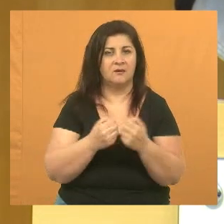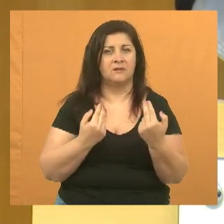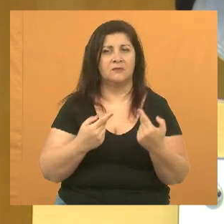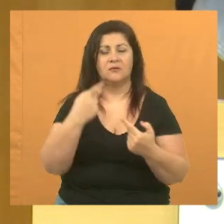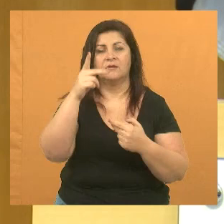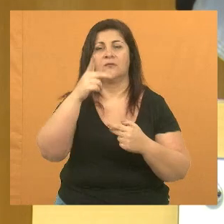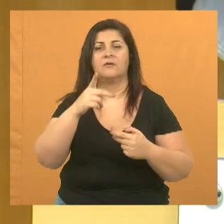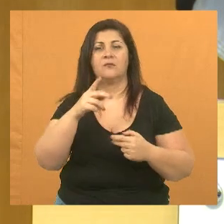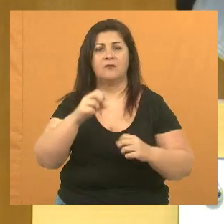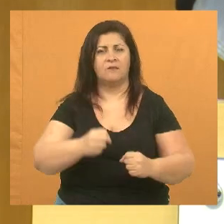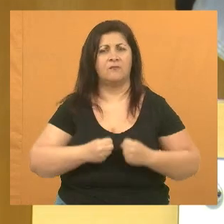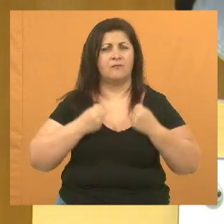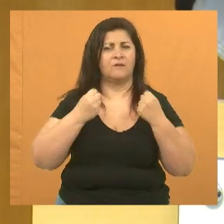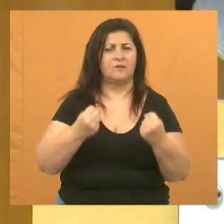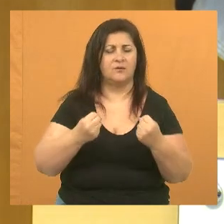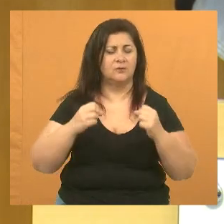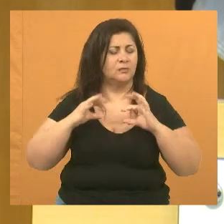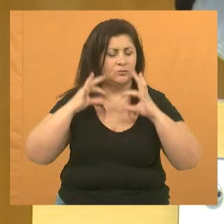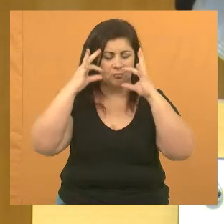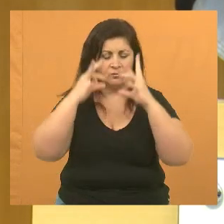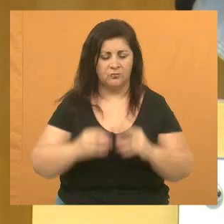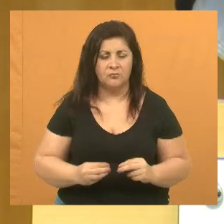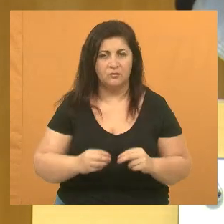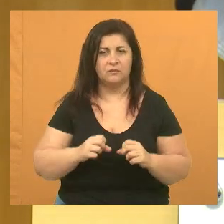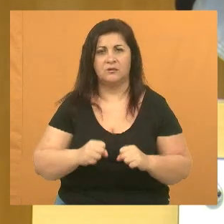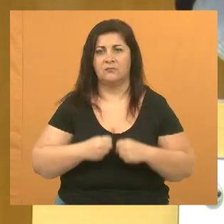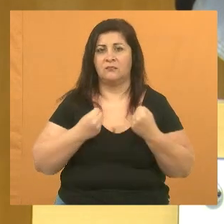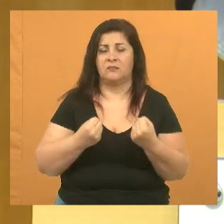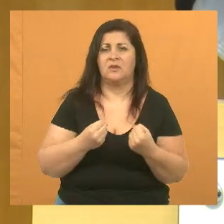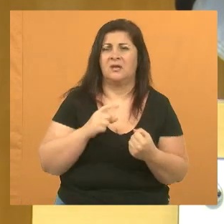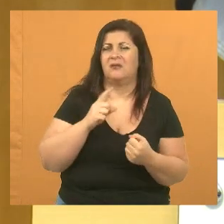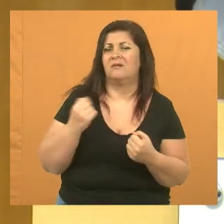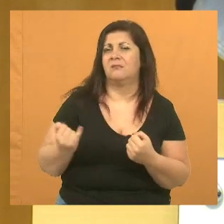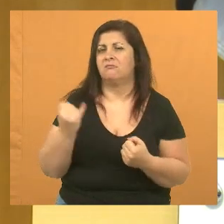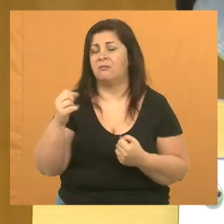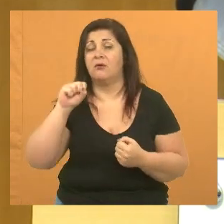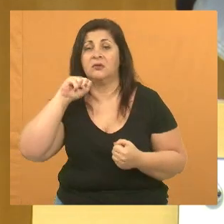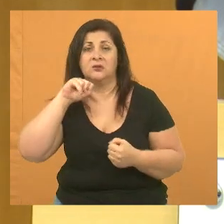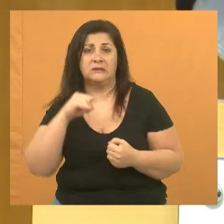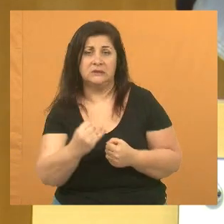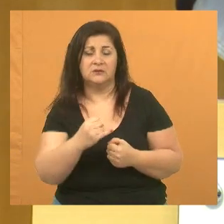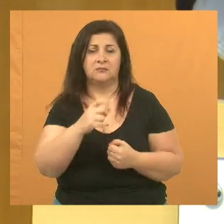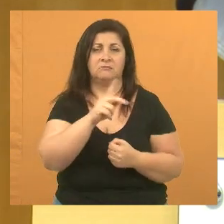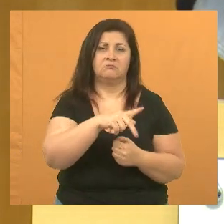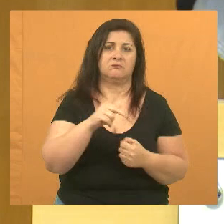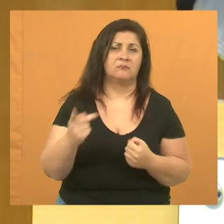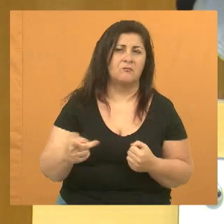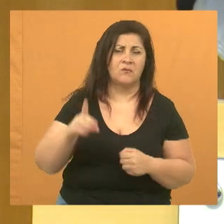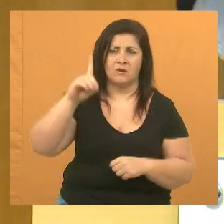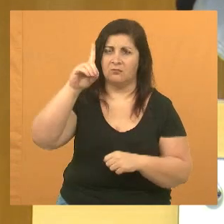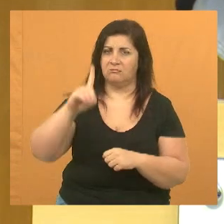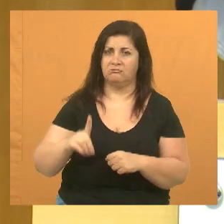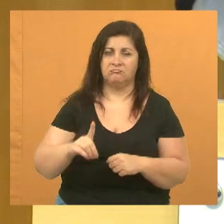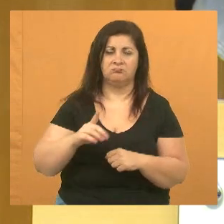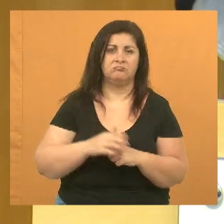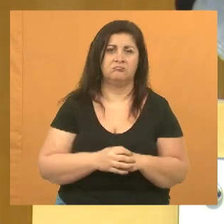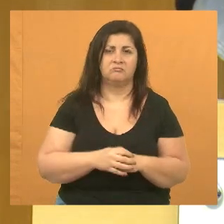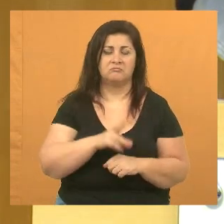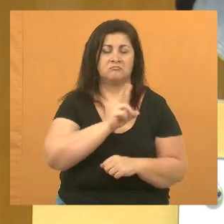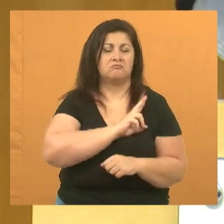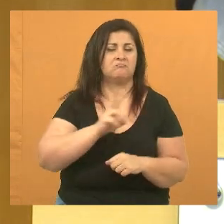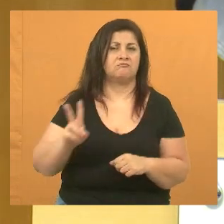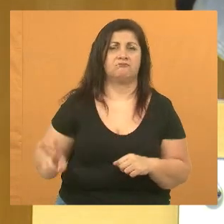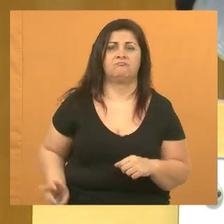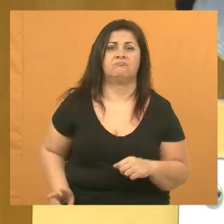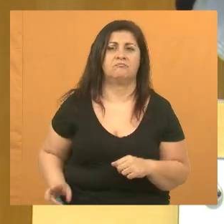forças, com toda a tua força. Não importa se a gente está no cargo de professor, diretor,